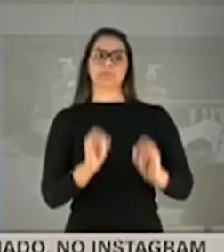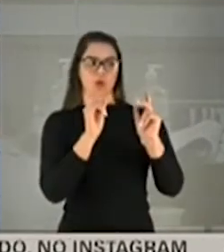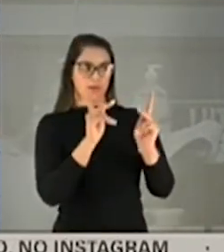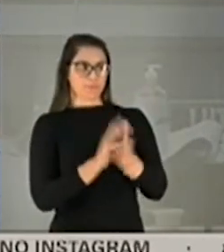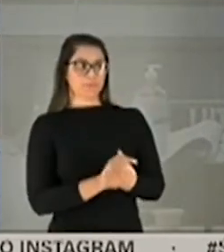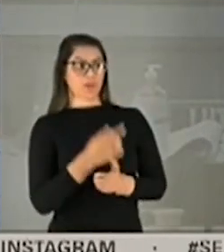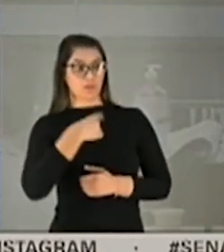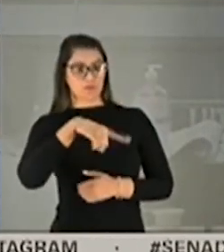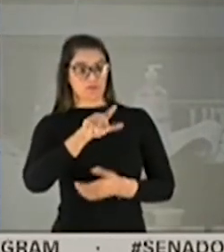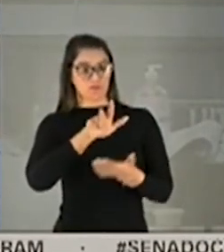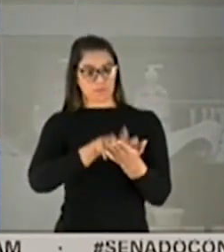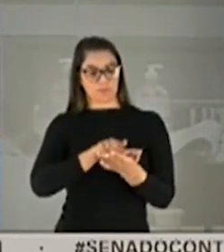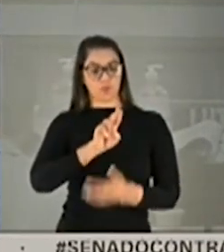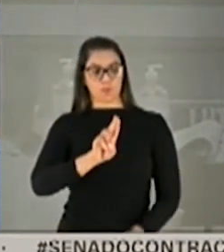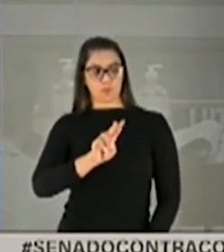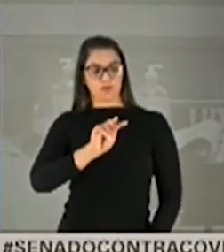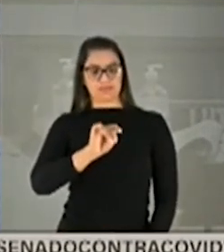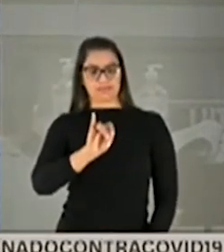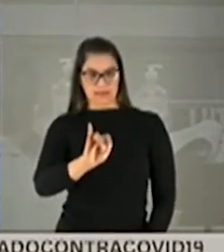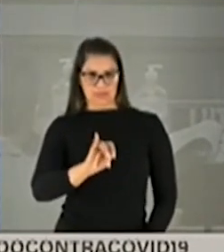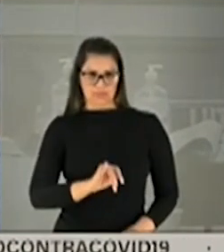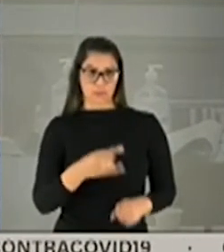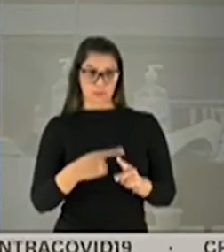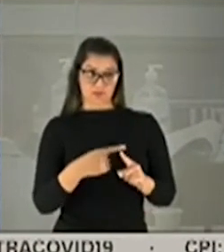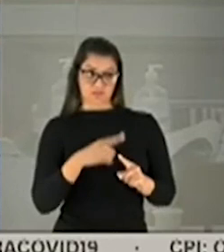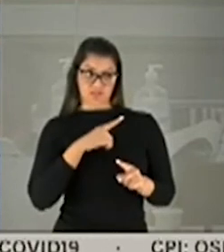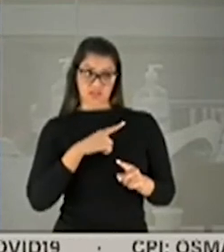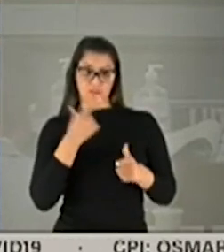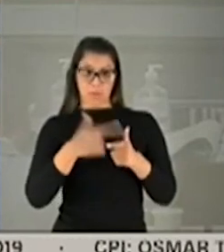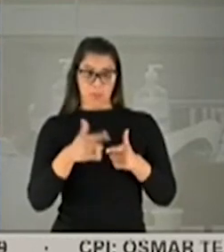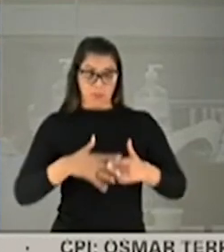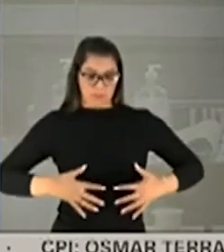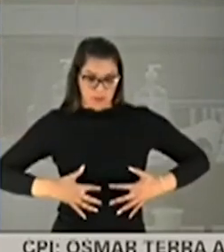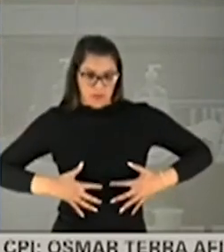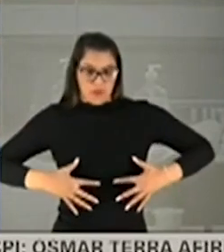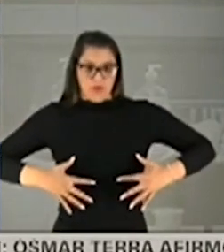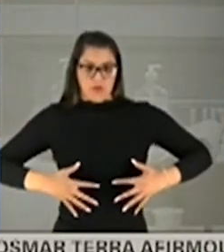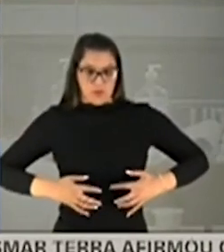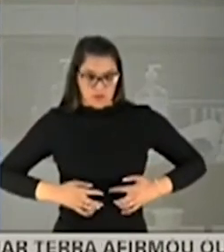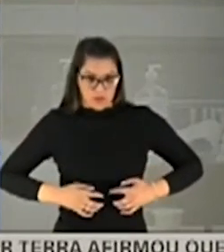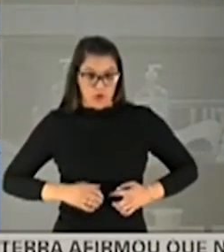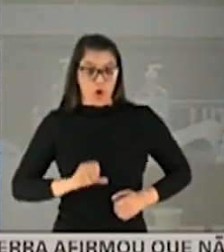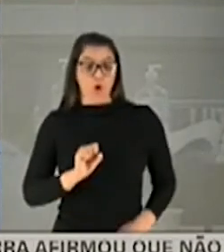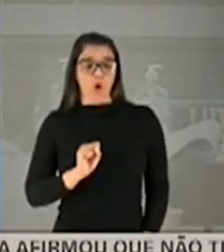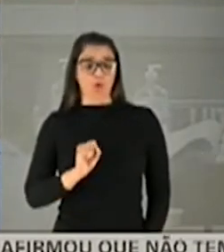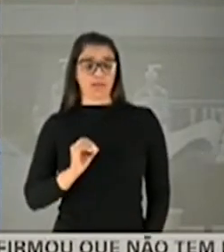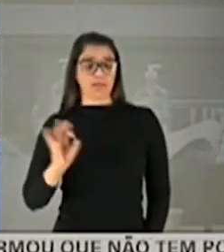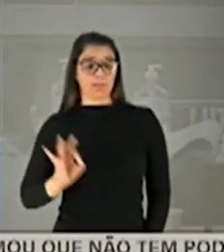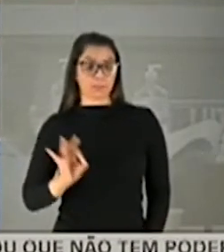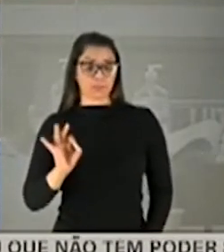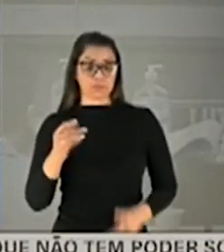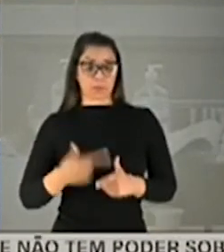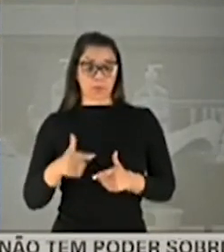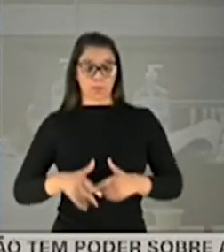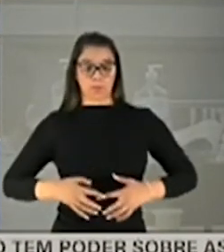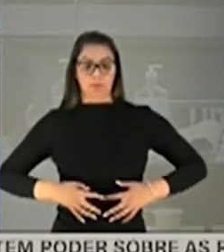foi para a UTI? Fui para a UTI. Porque o senhor teve comprometimento pulmonar, qual foi? Porque 80%. Pois é. Então,